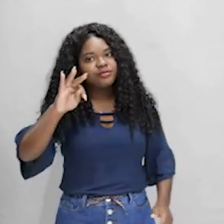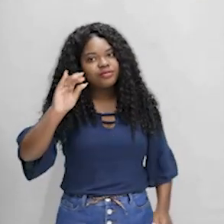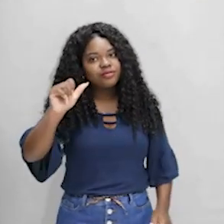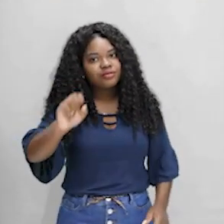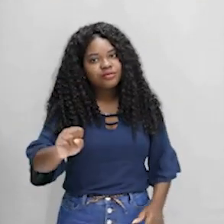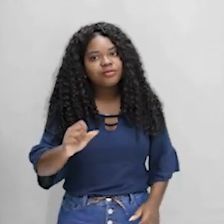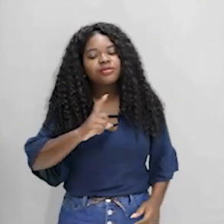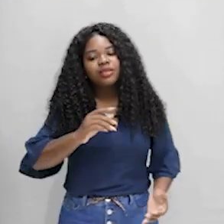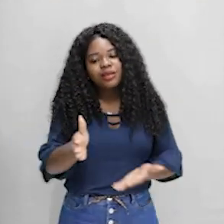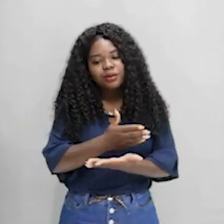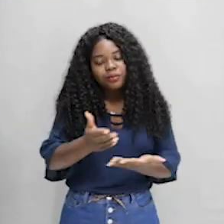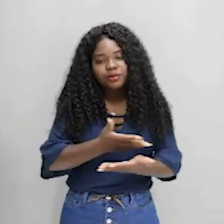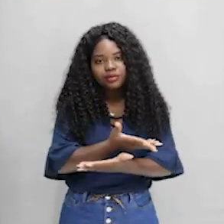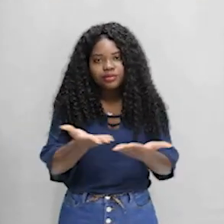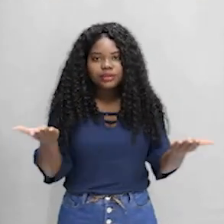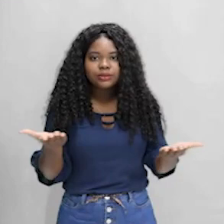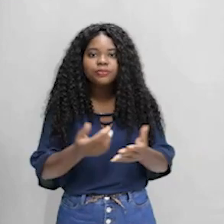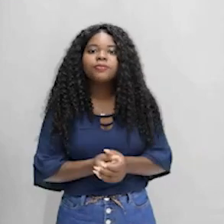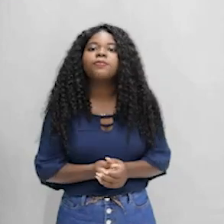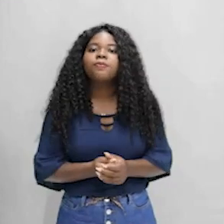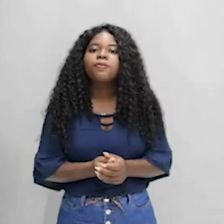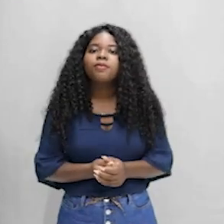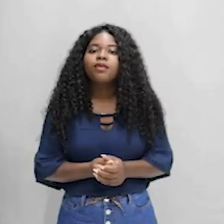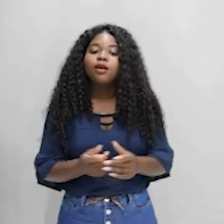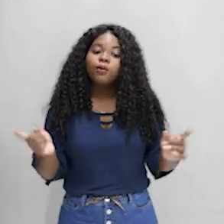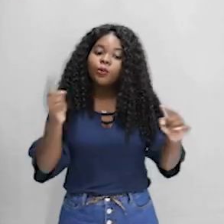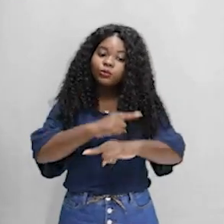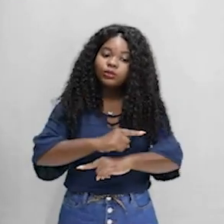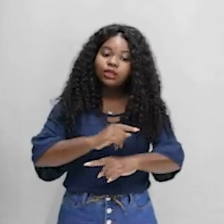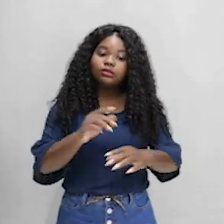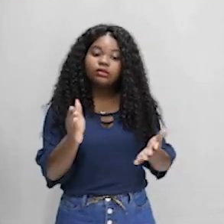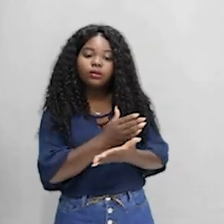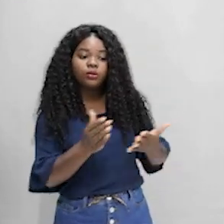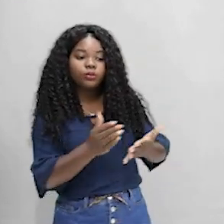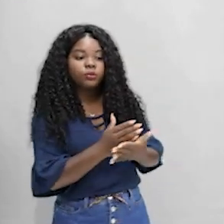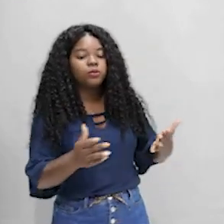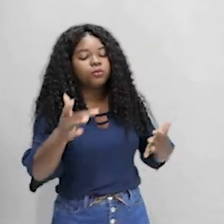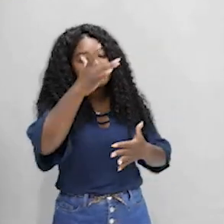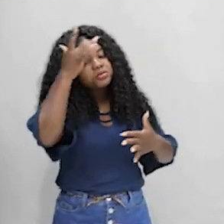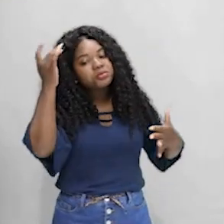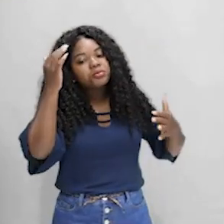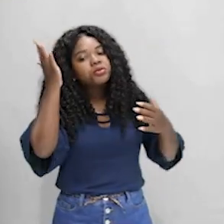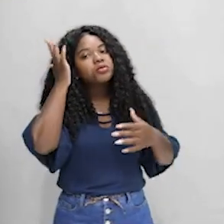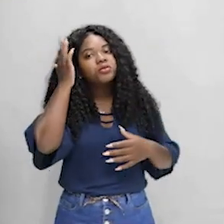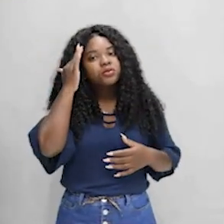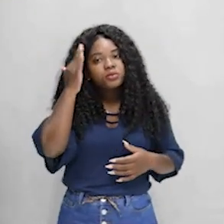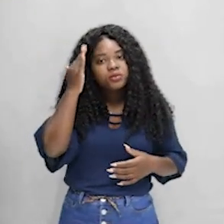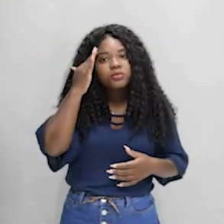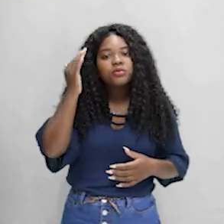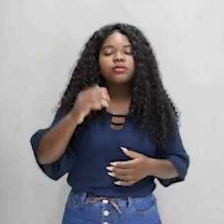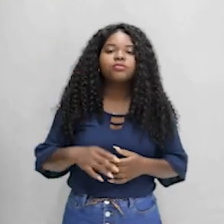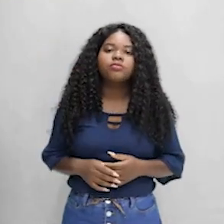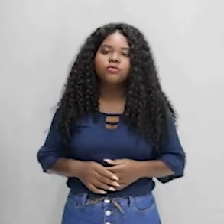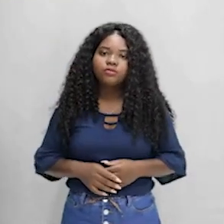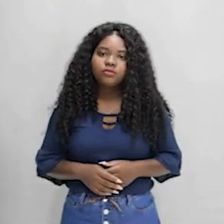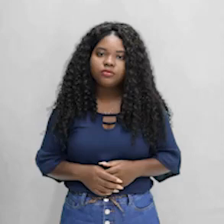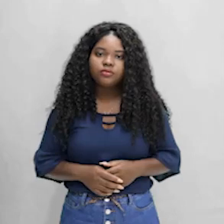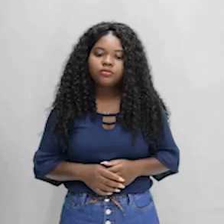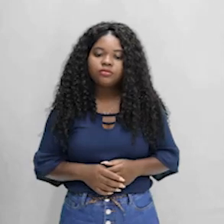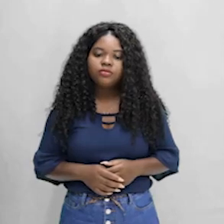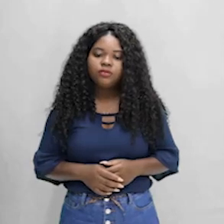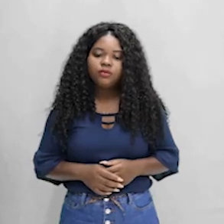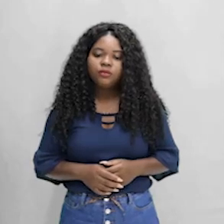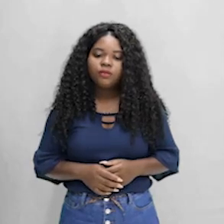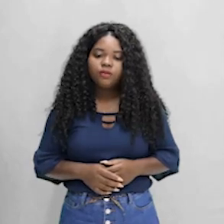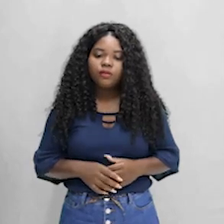eu vou falar algumas coisas para vocês. As lutas, ao contrário do que algumas pessoas desvirtuam os ensinamentos das lutas, a